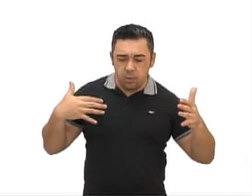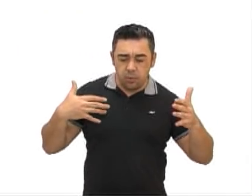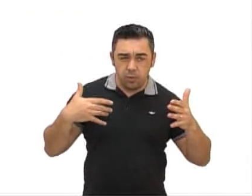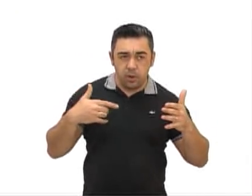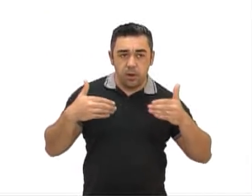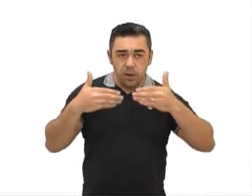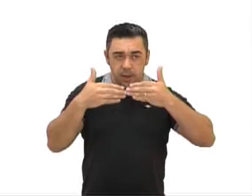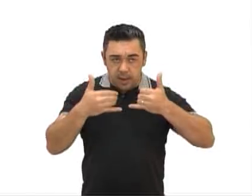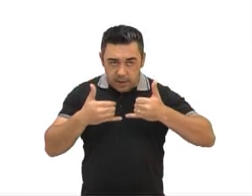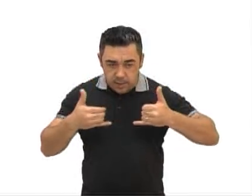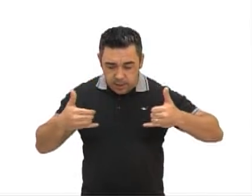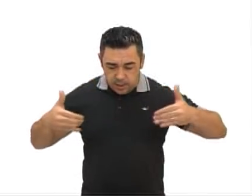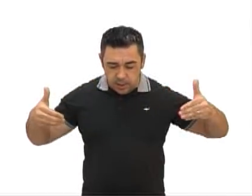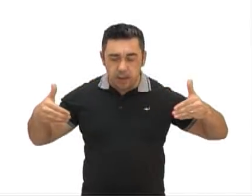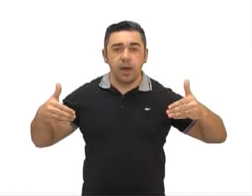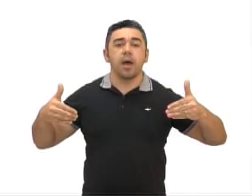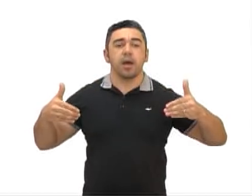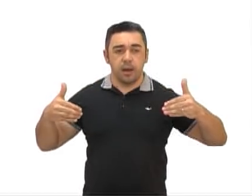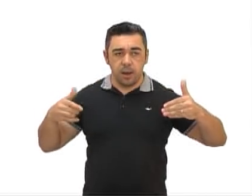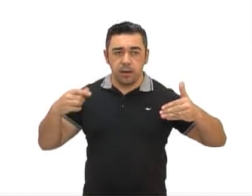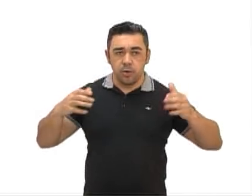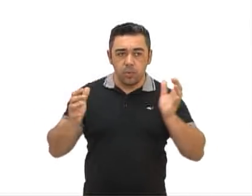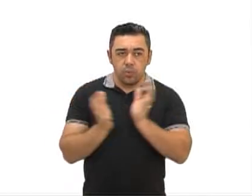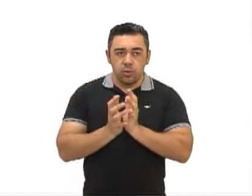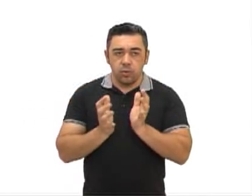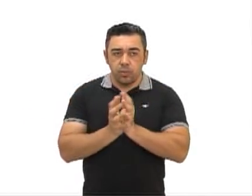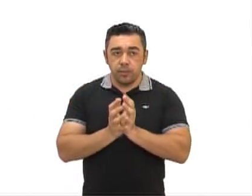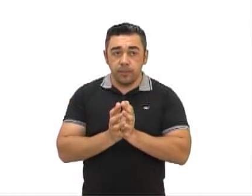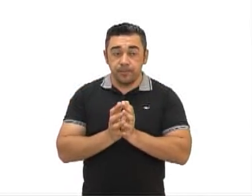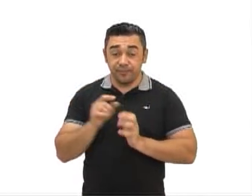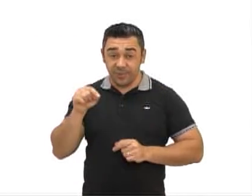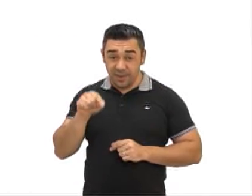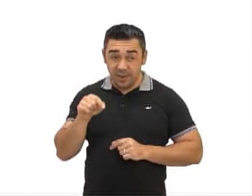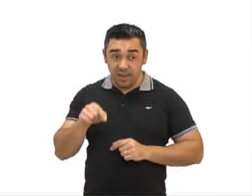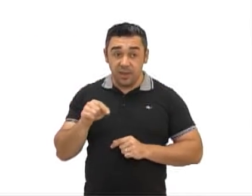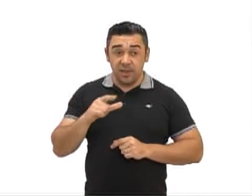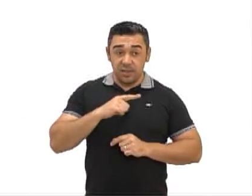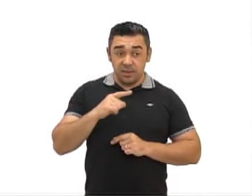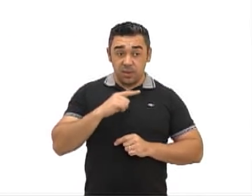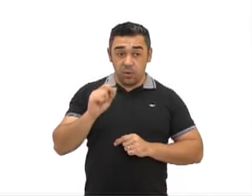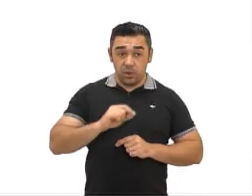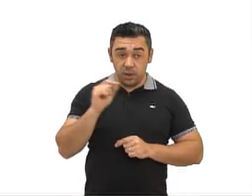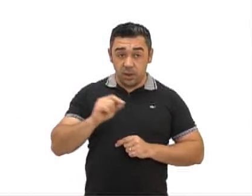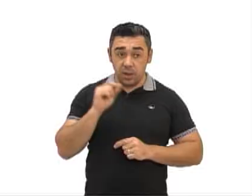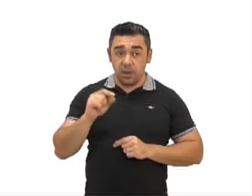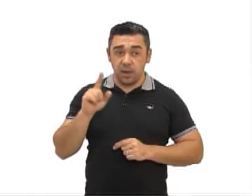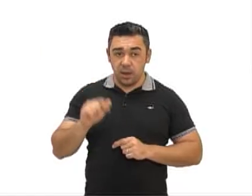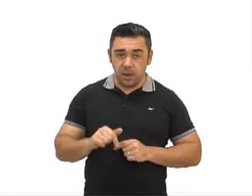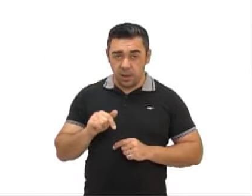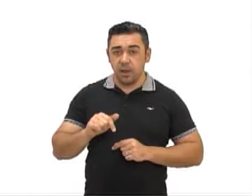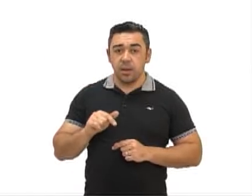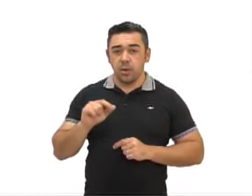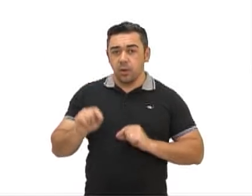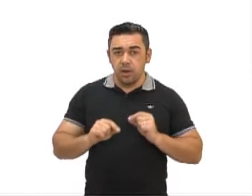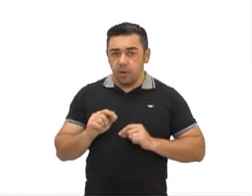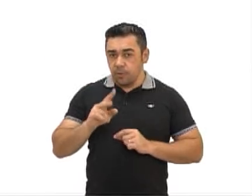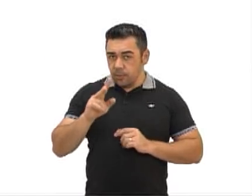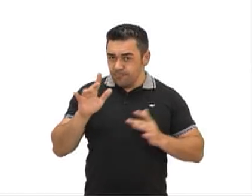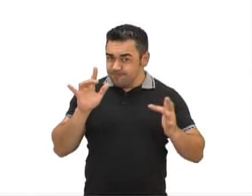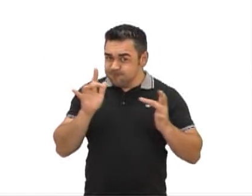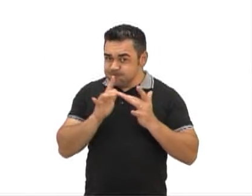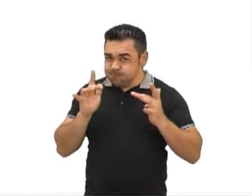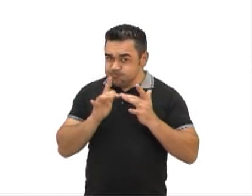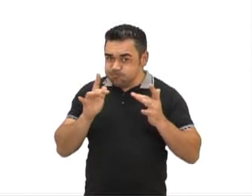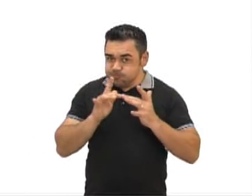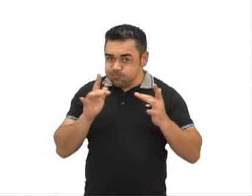de fundo da equipe adversária. E ele é um esporte que tem intenso